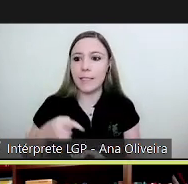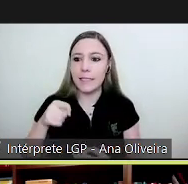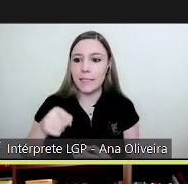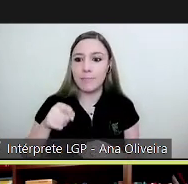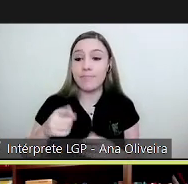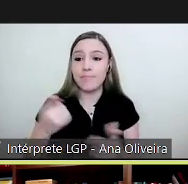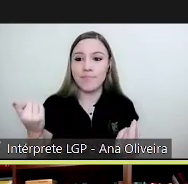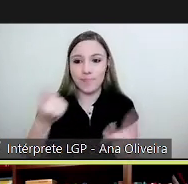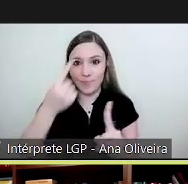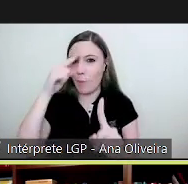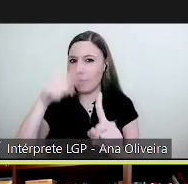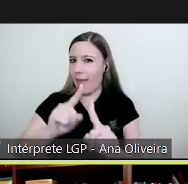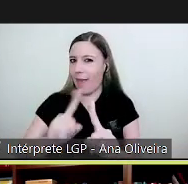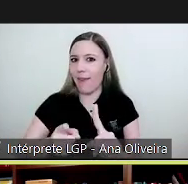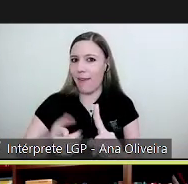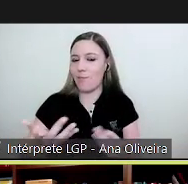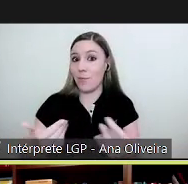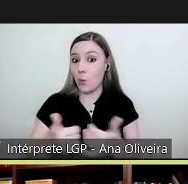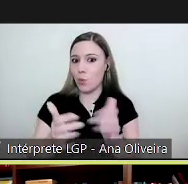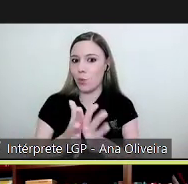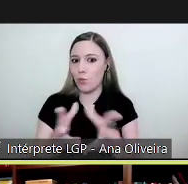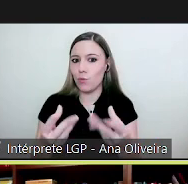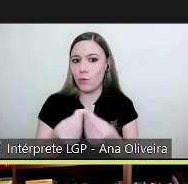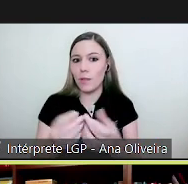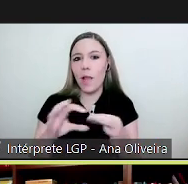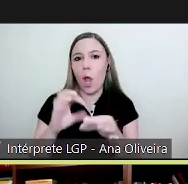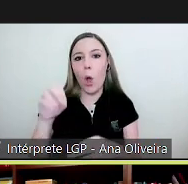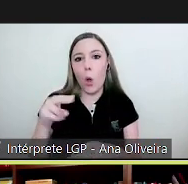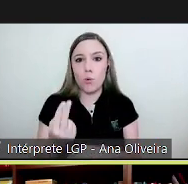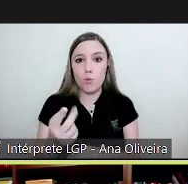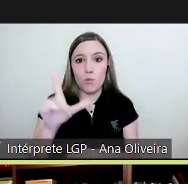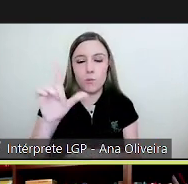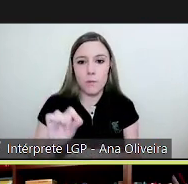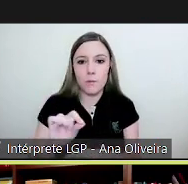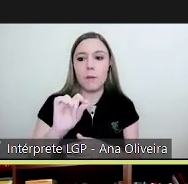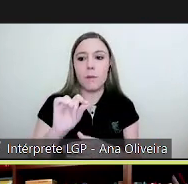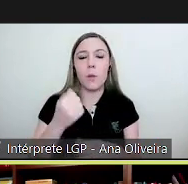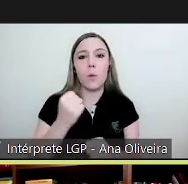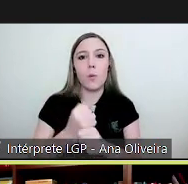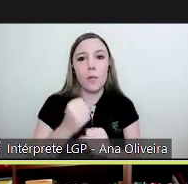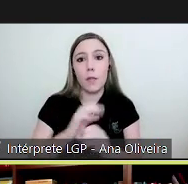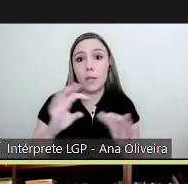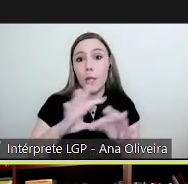não é? Das Nações Unidas, também do plano de ação do governo